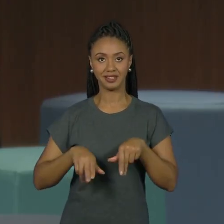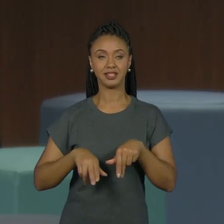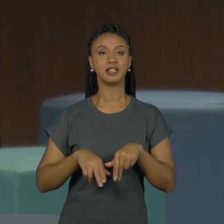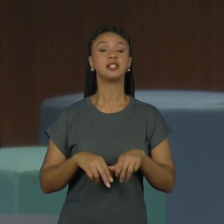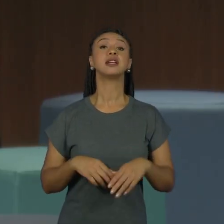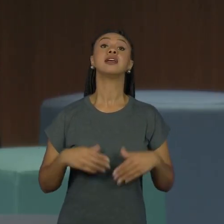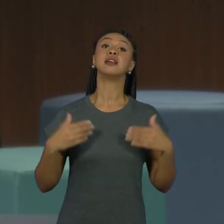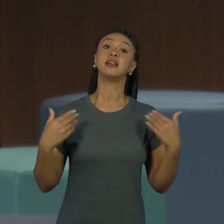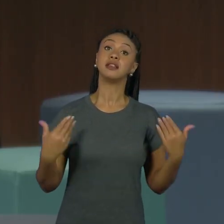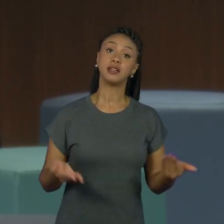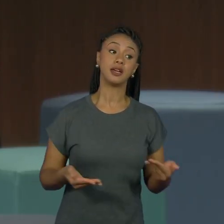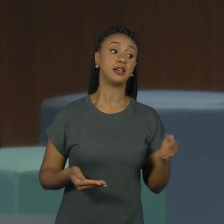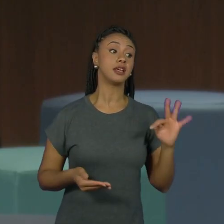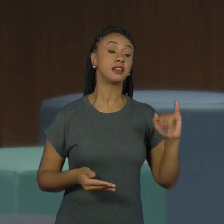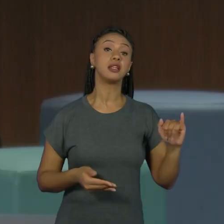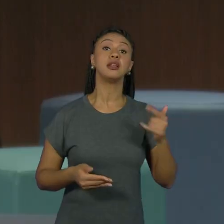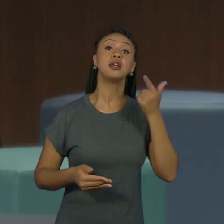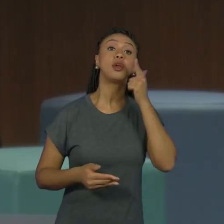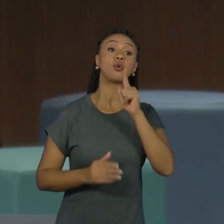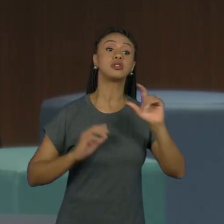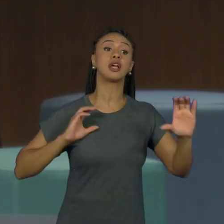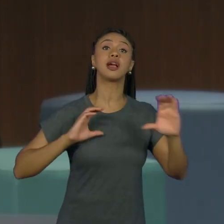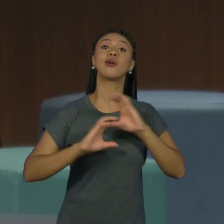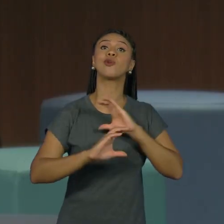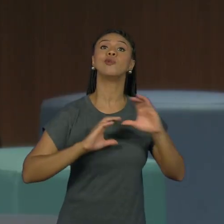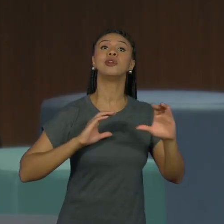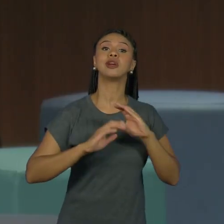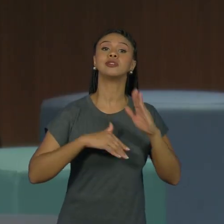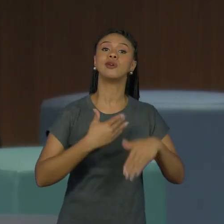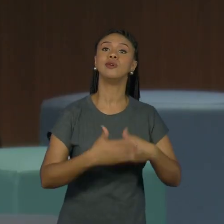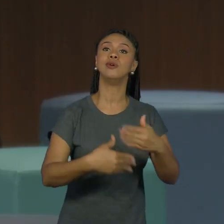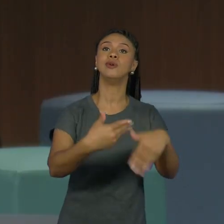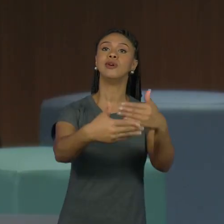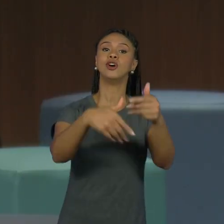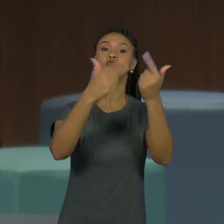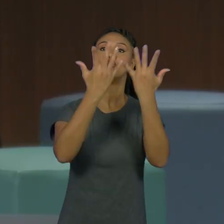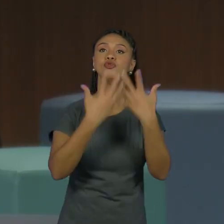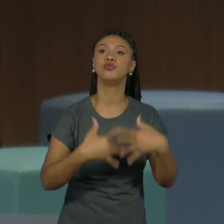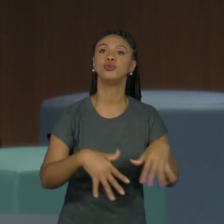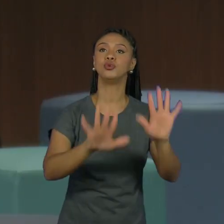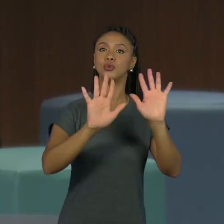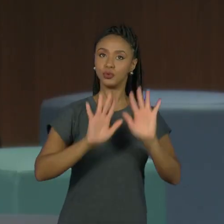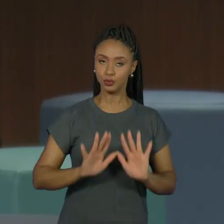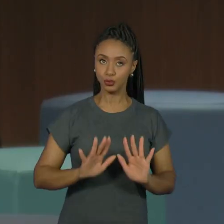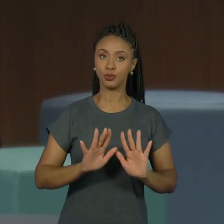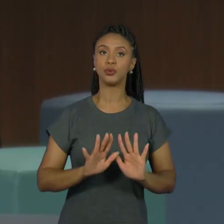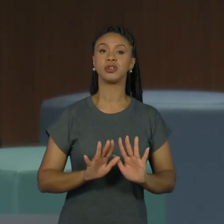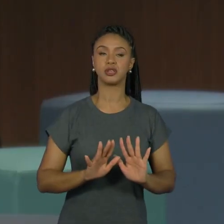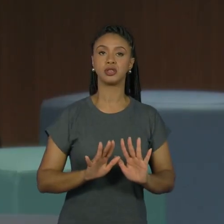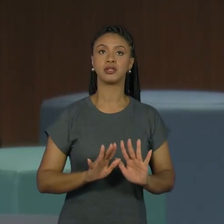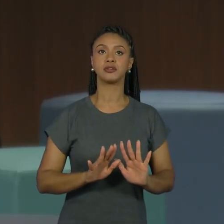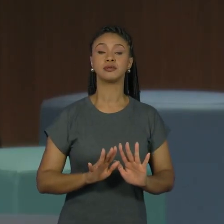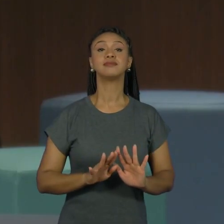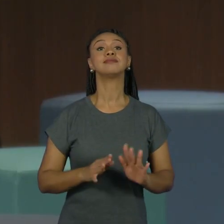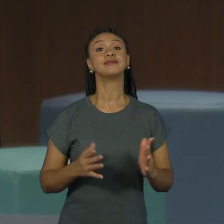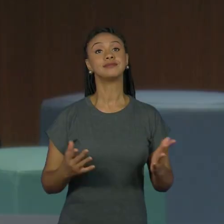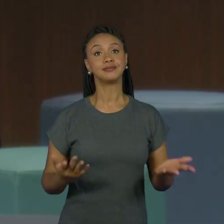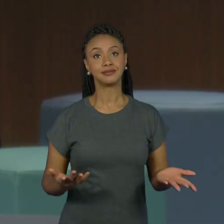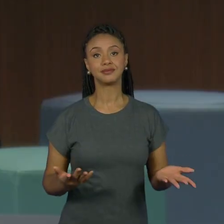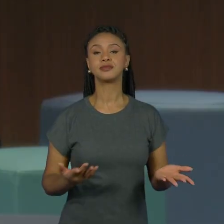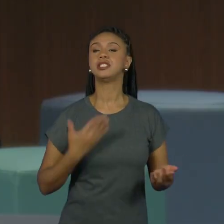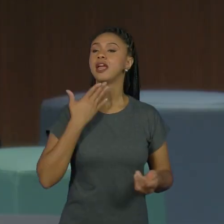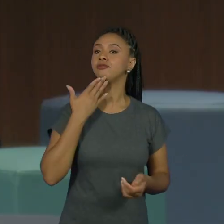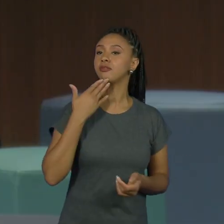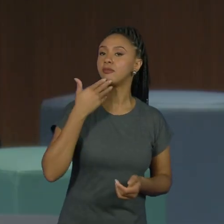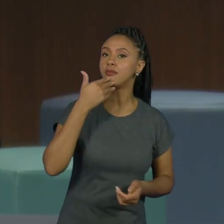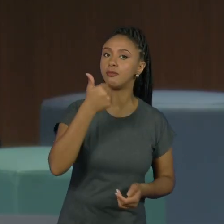organização e a TI em uma linguagem única, né? Então, a arquitetura corporativa, ela visa dar uma integração maior entre esses dois